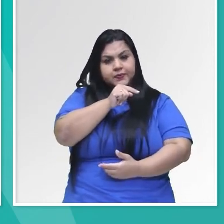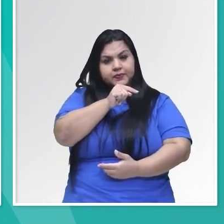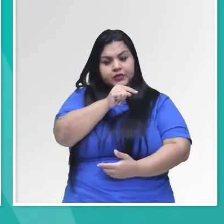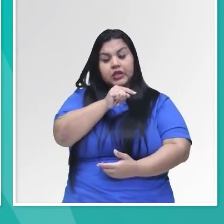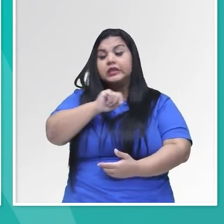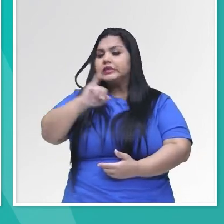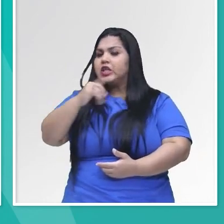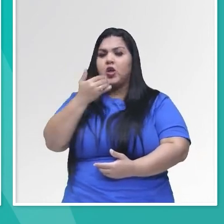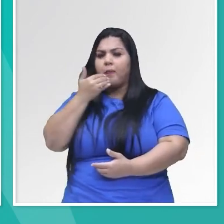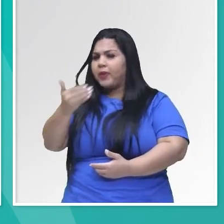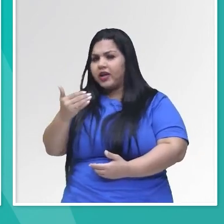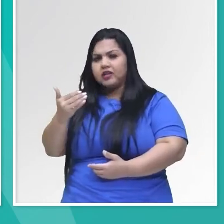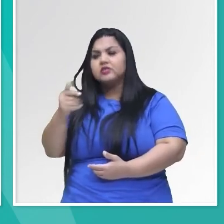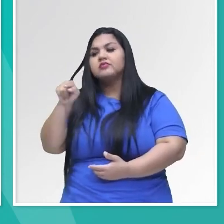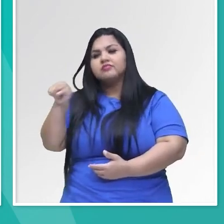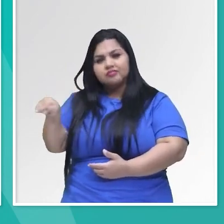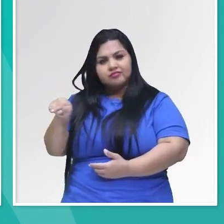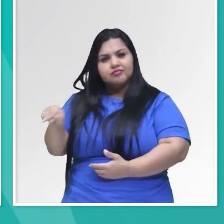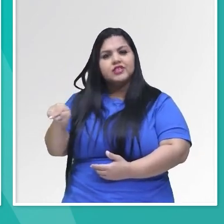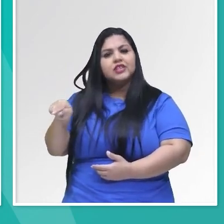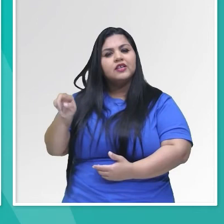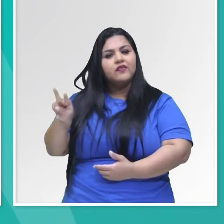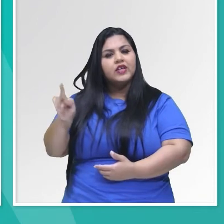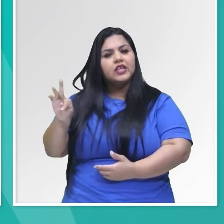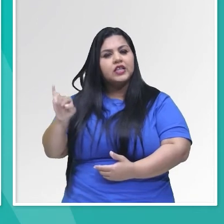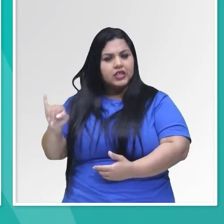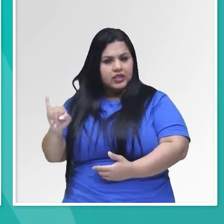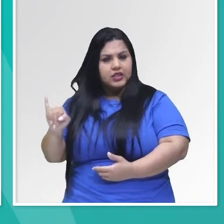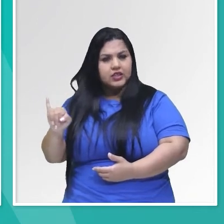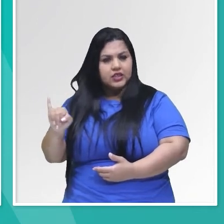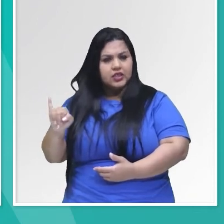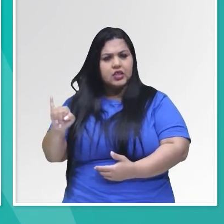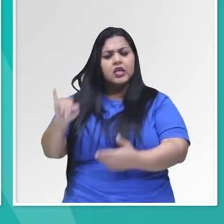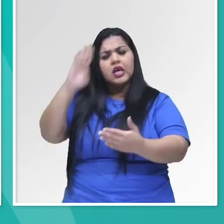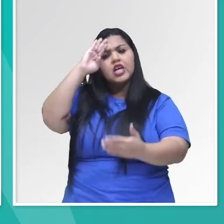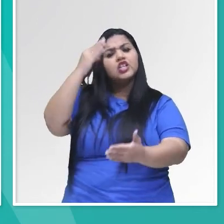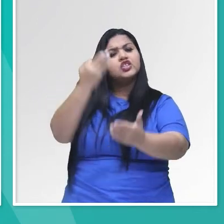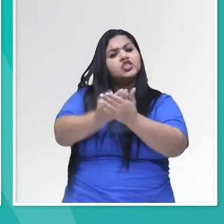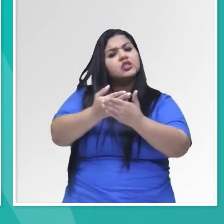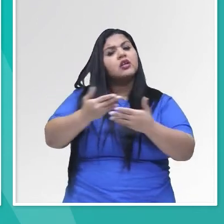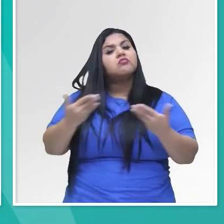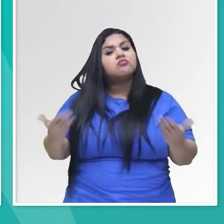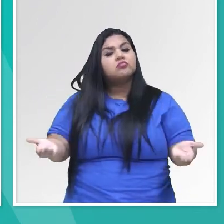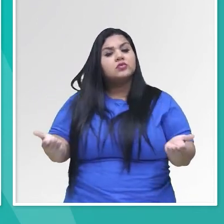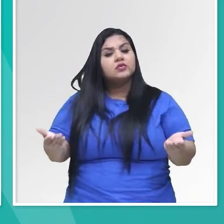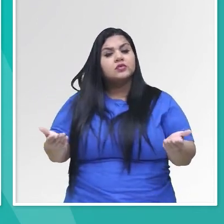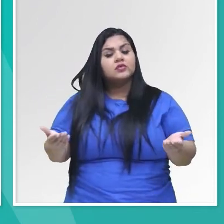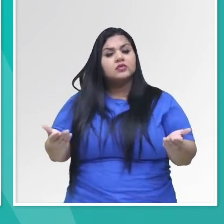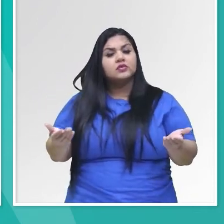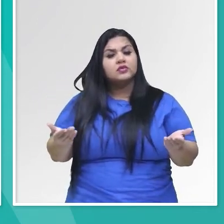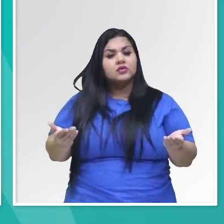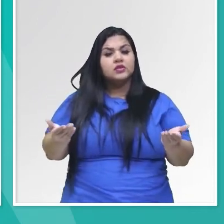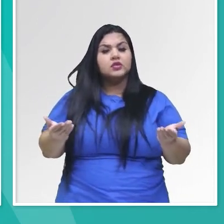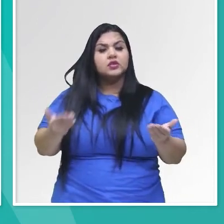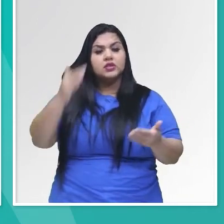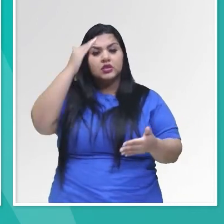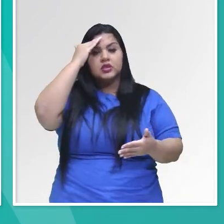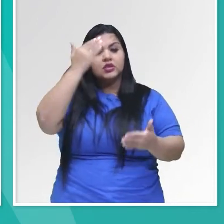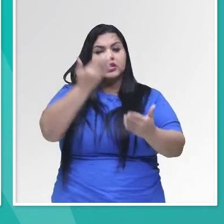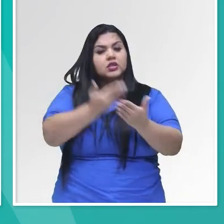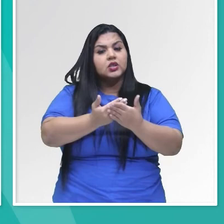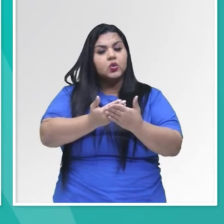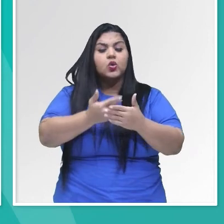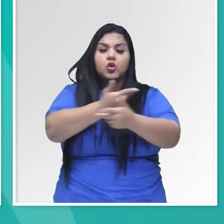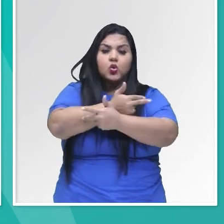não pedir, ele é verbo transitivo direto. Acreditar é VTD ou VTI? Acreditar